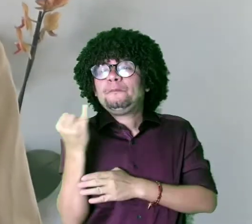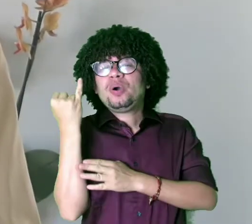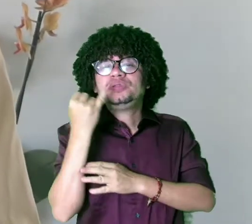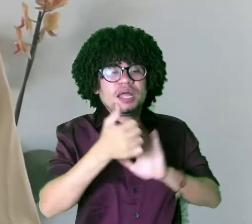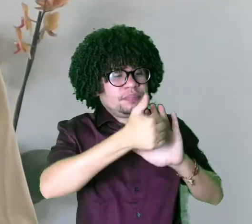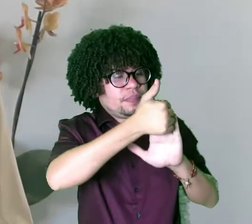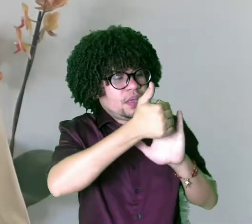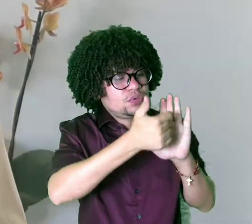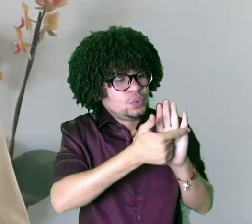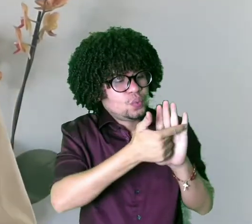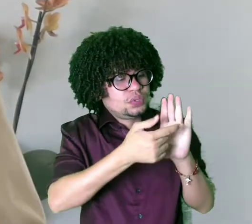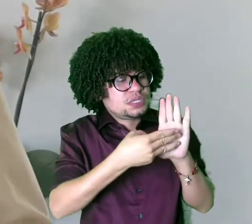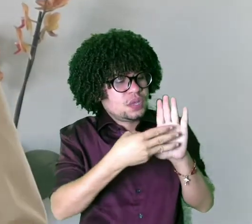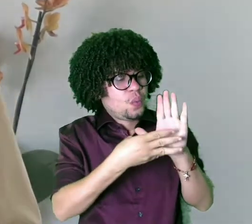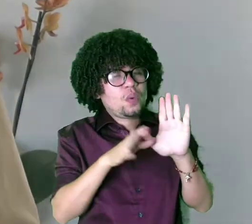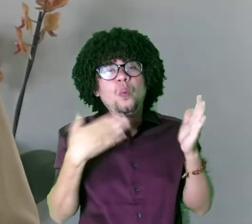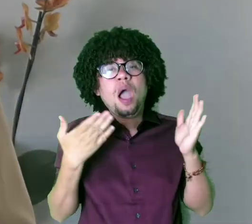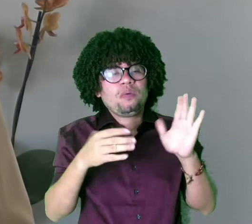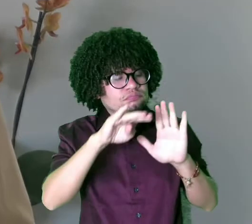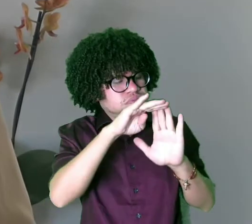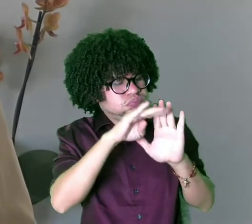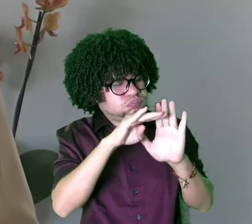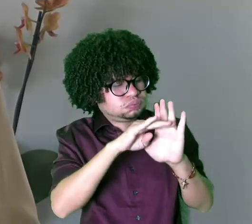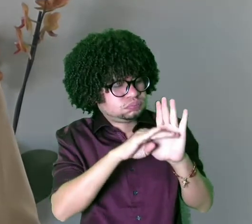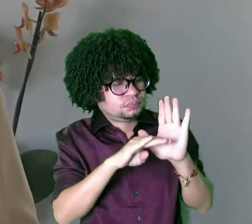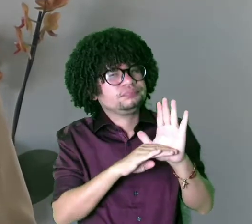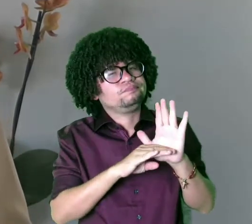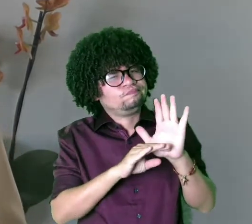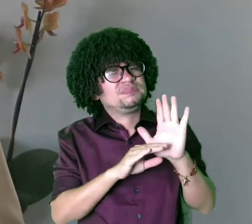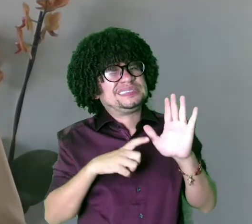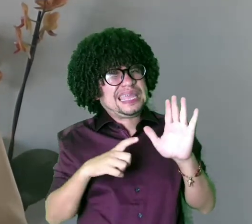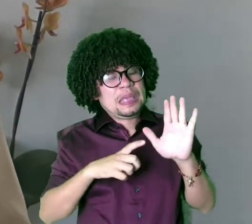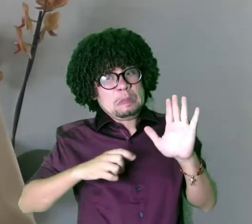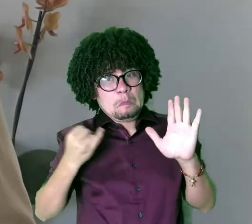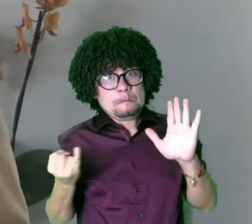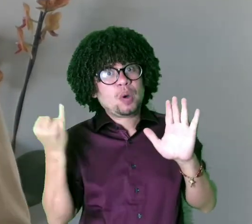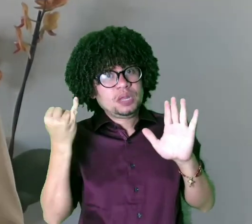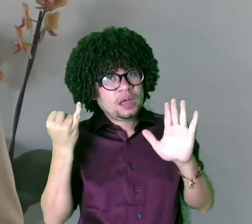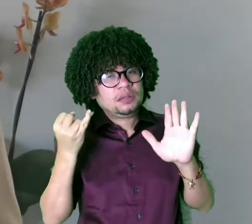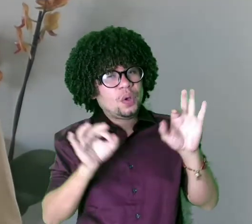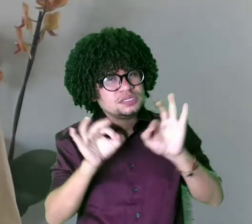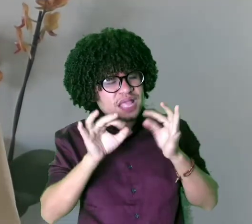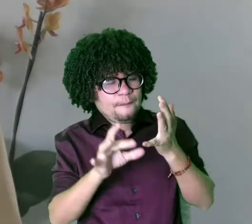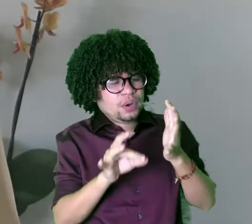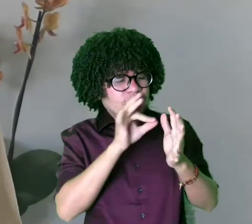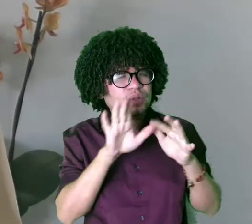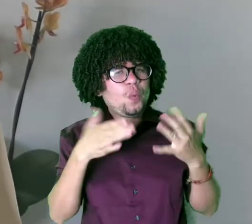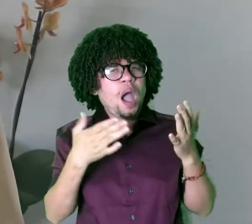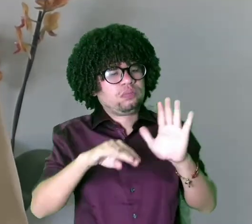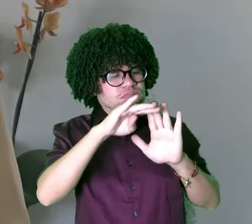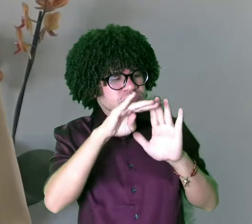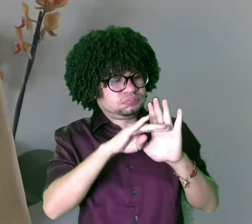possa priorizar esses temas com as suas respectivas